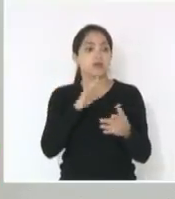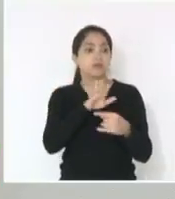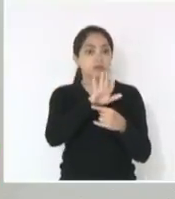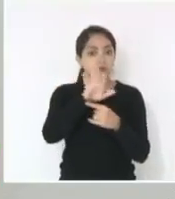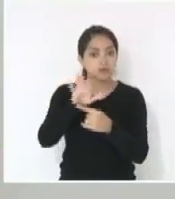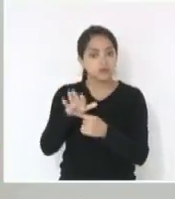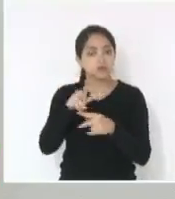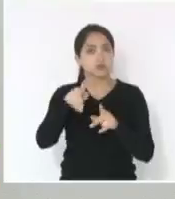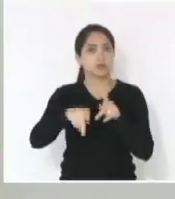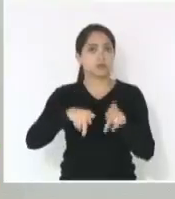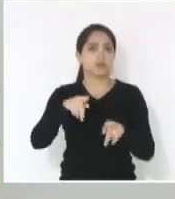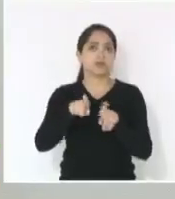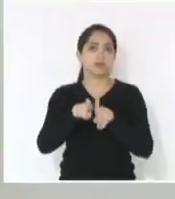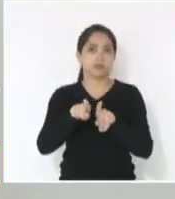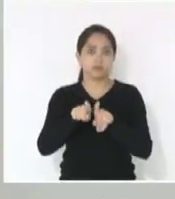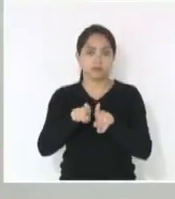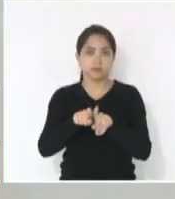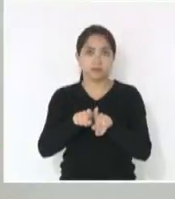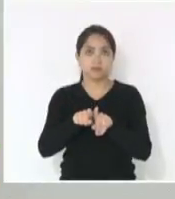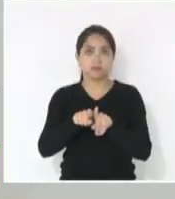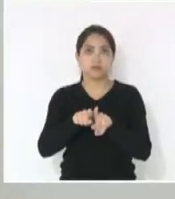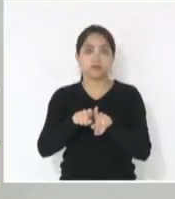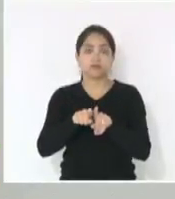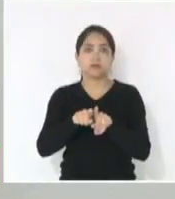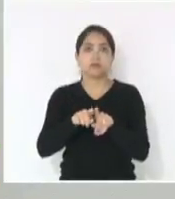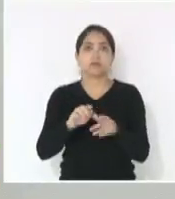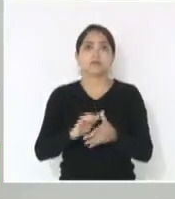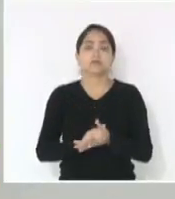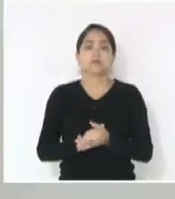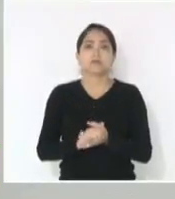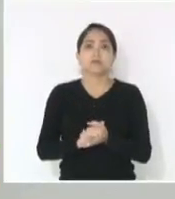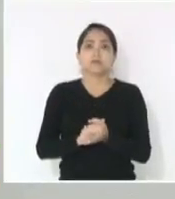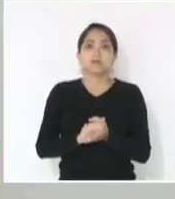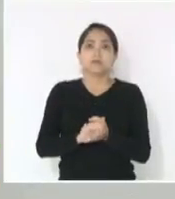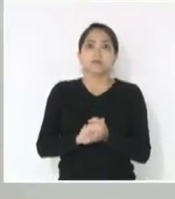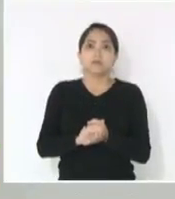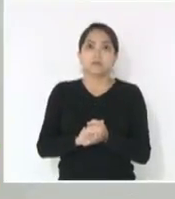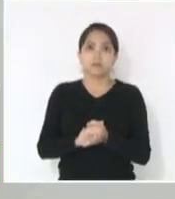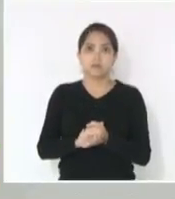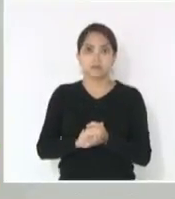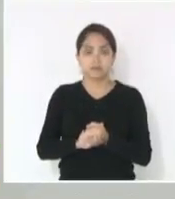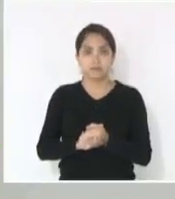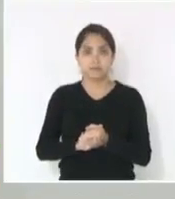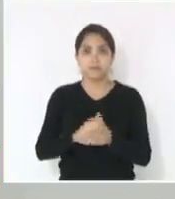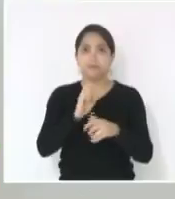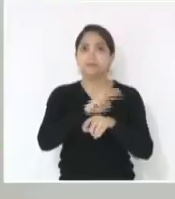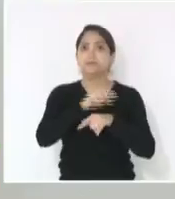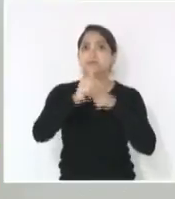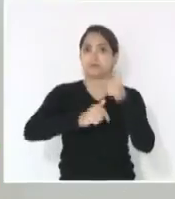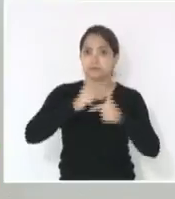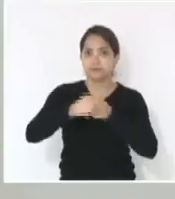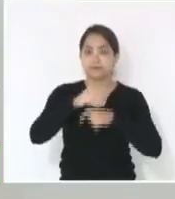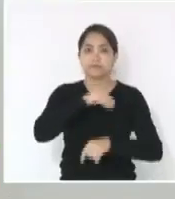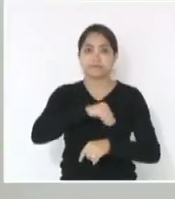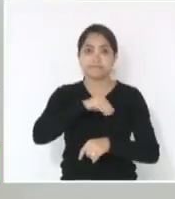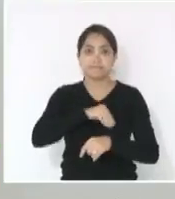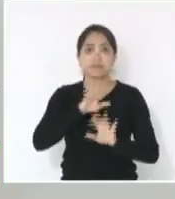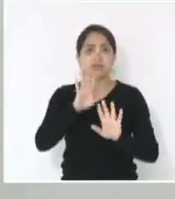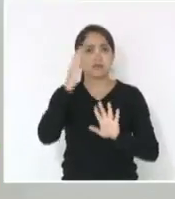catarinense, sobre a ótica também da geração de emprego e renda, entendendo que o